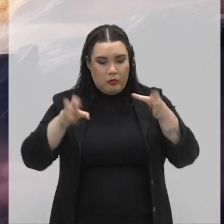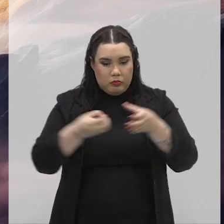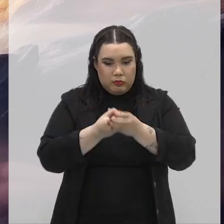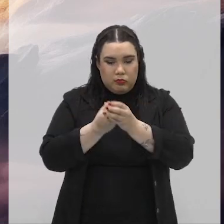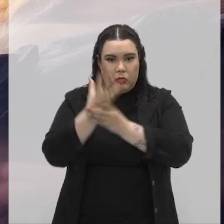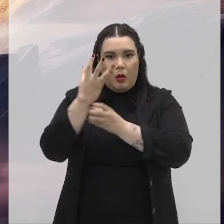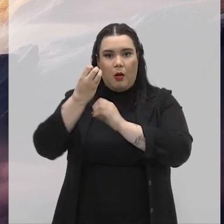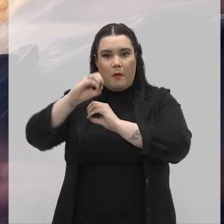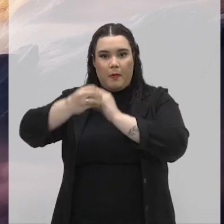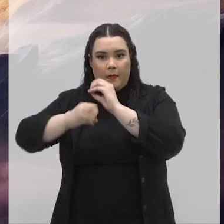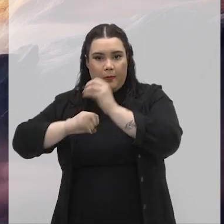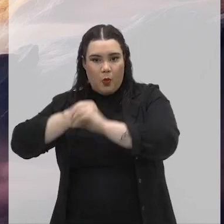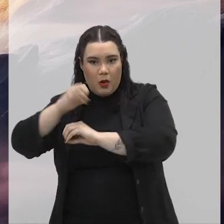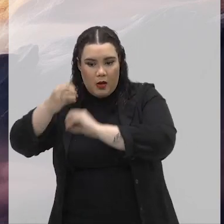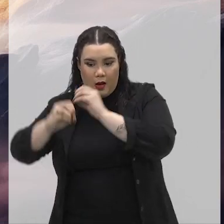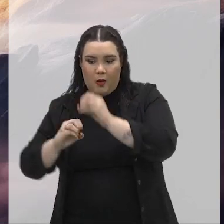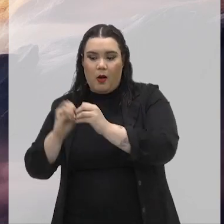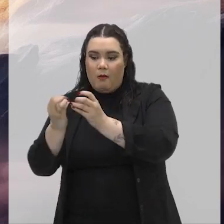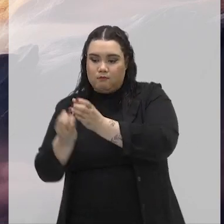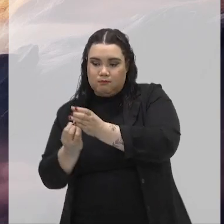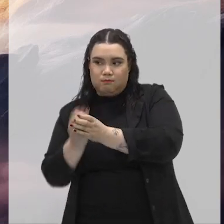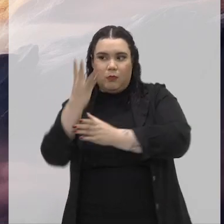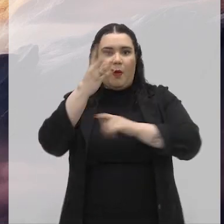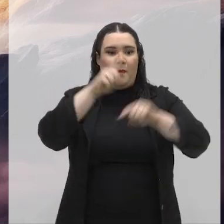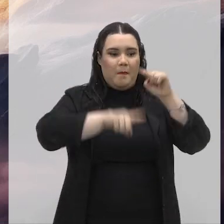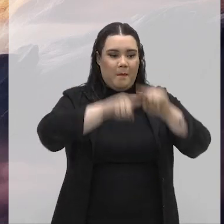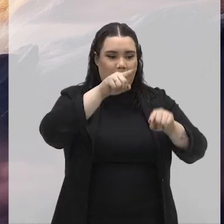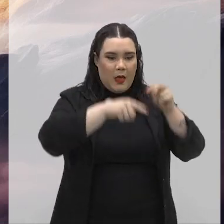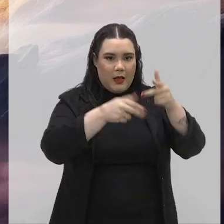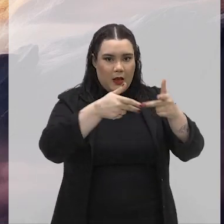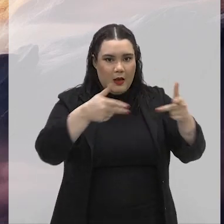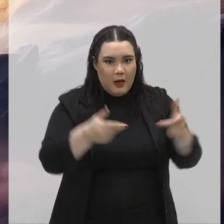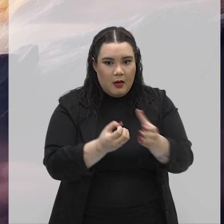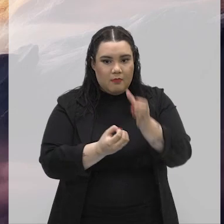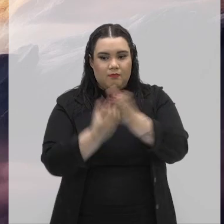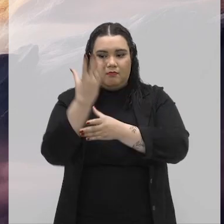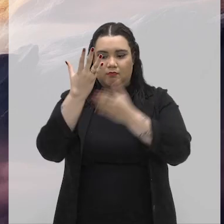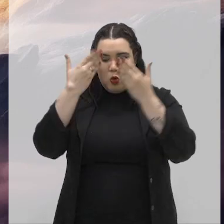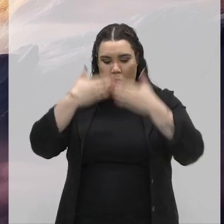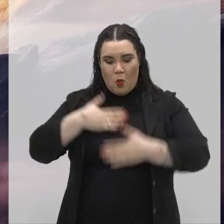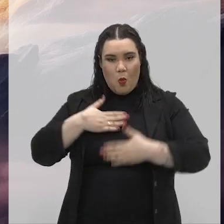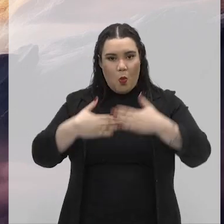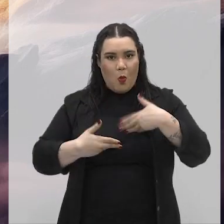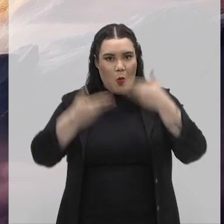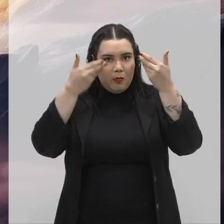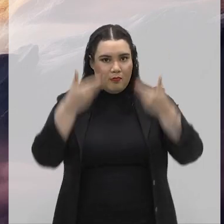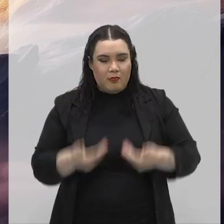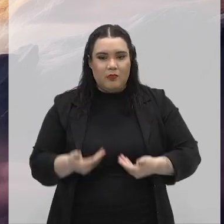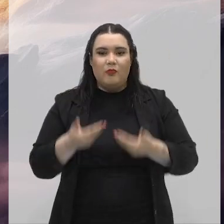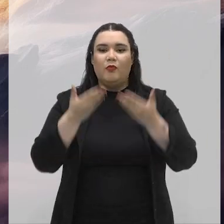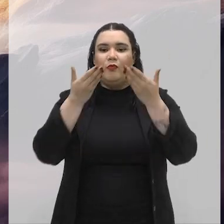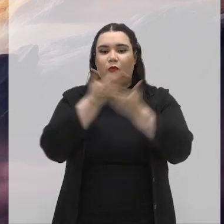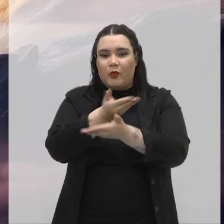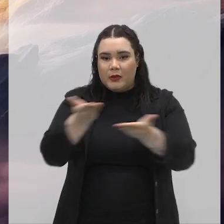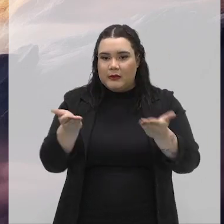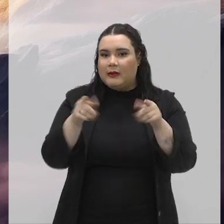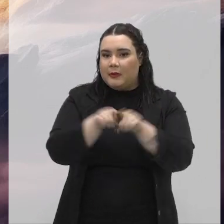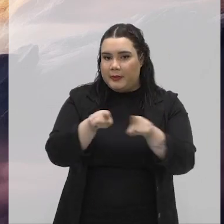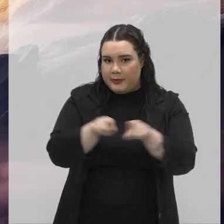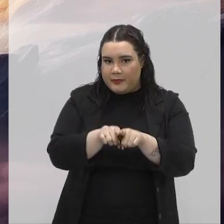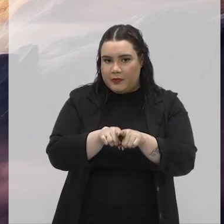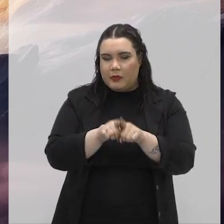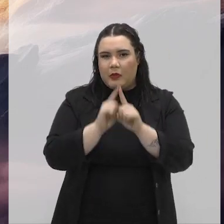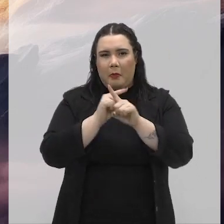formar a matéria, começaram a formar começaram a formar você. Mas isso levou